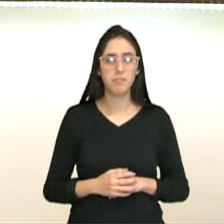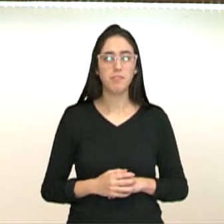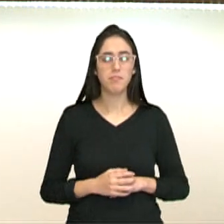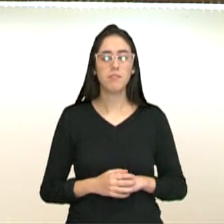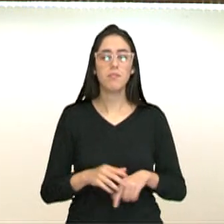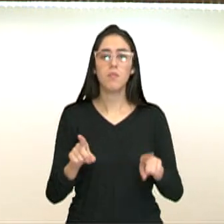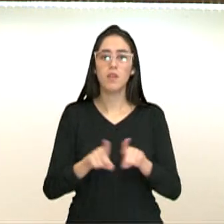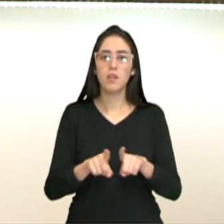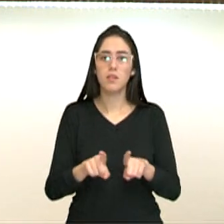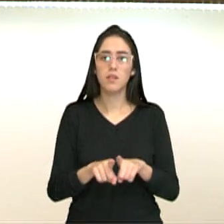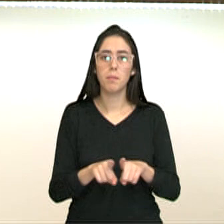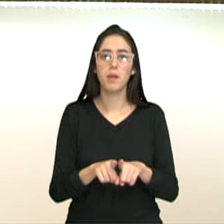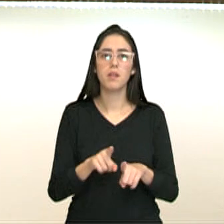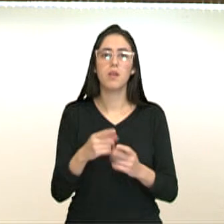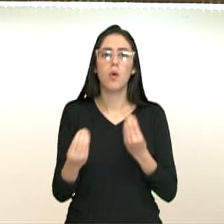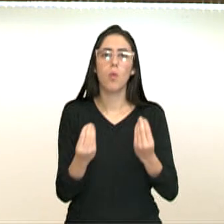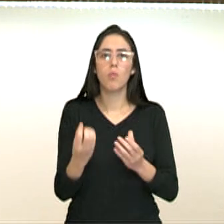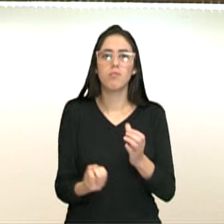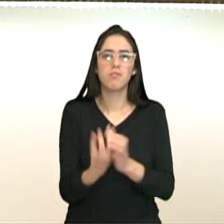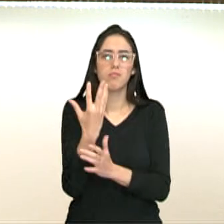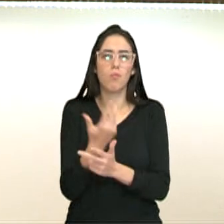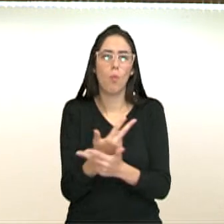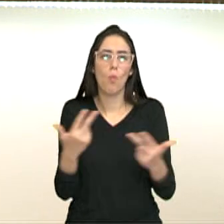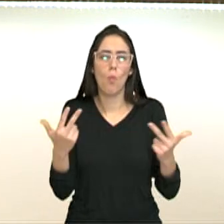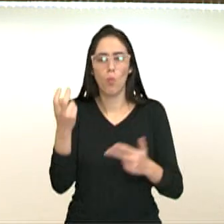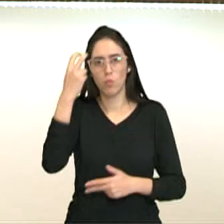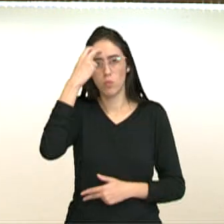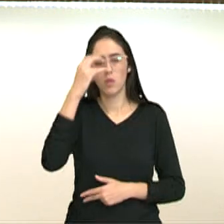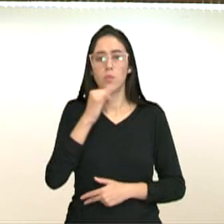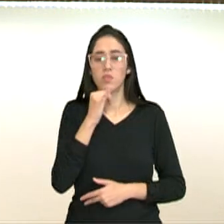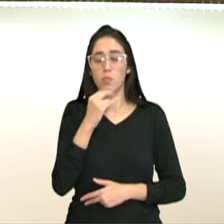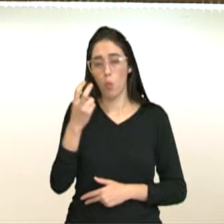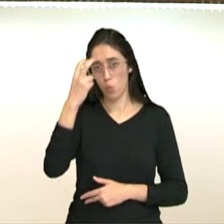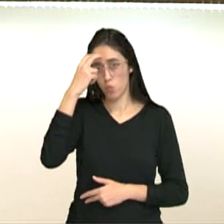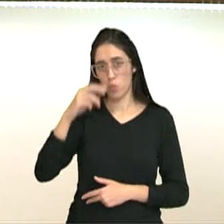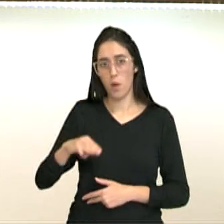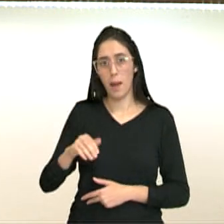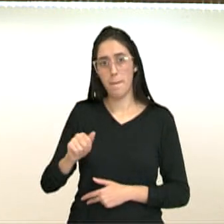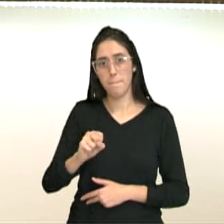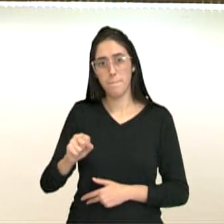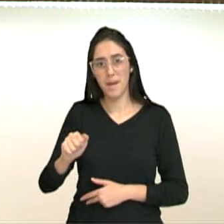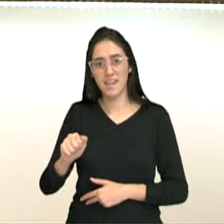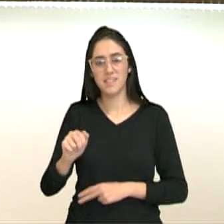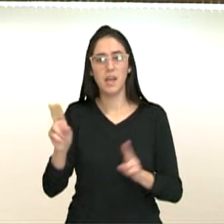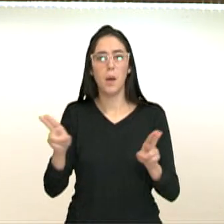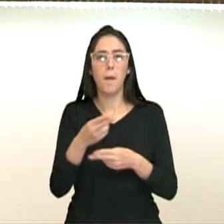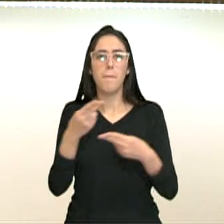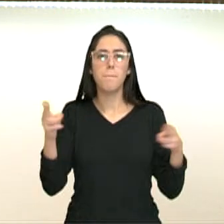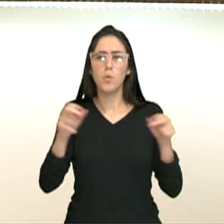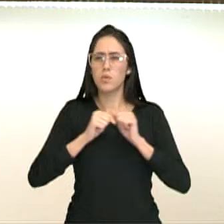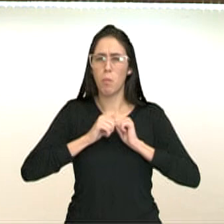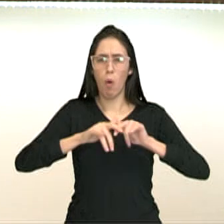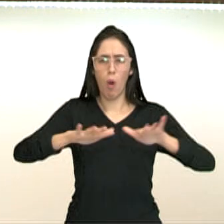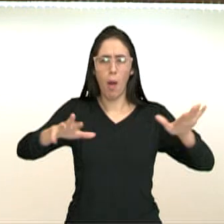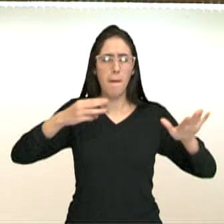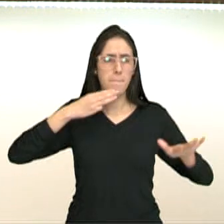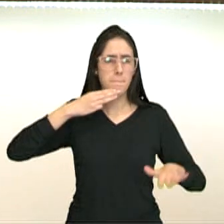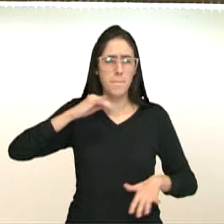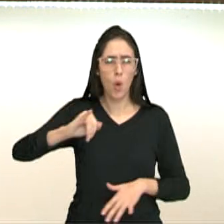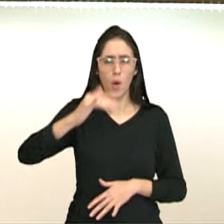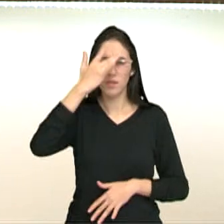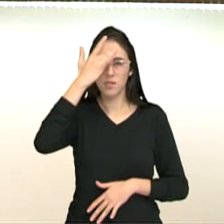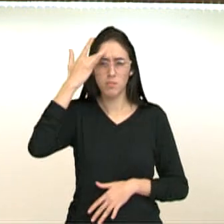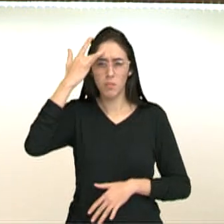na produção de bens culturais. Então, por exemplo, cultura de massa, músicas que chegam para milhões de pessoas, a influência